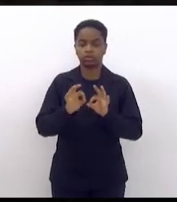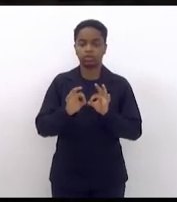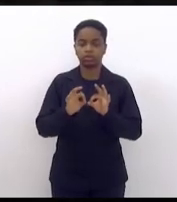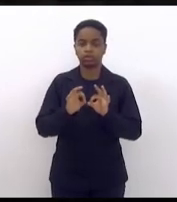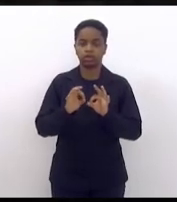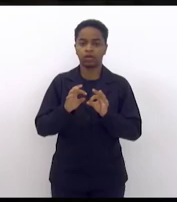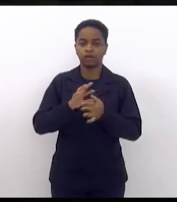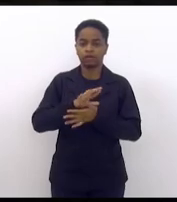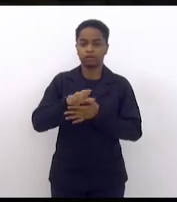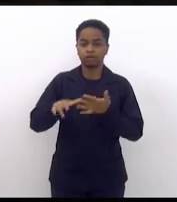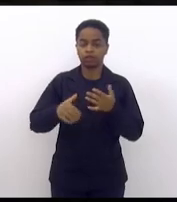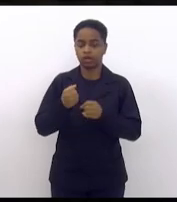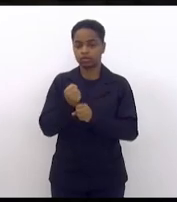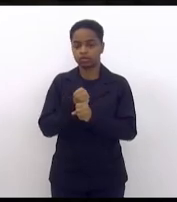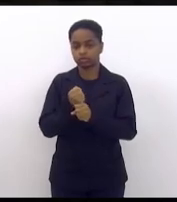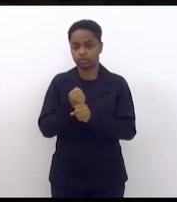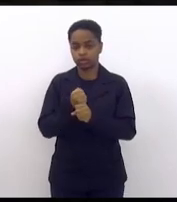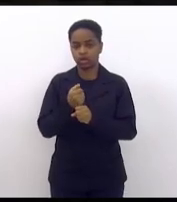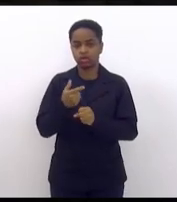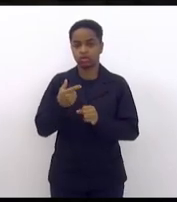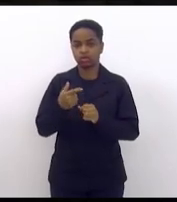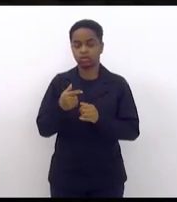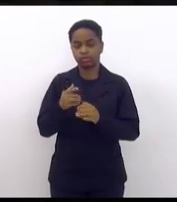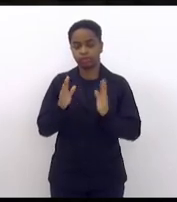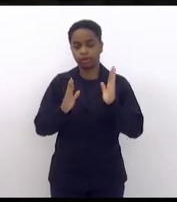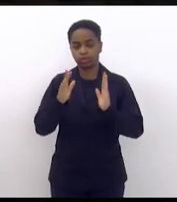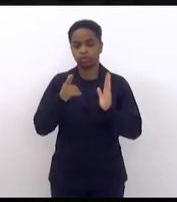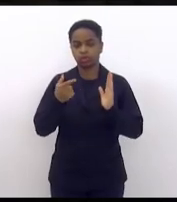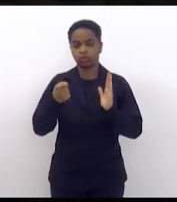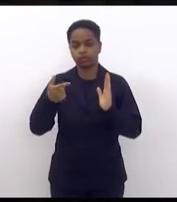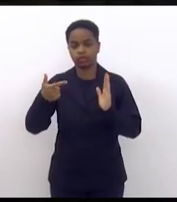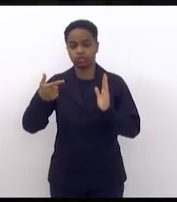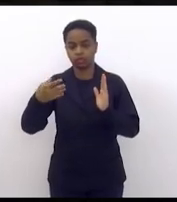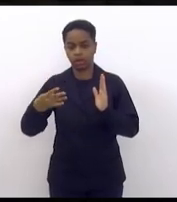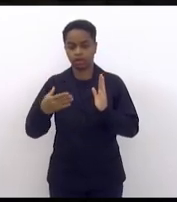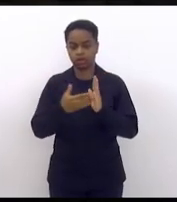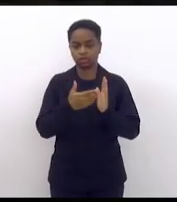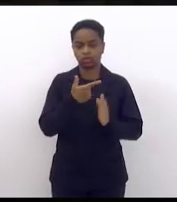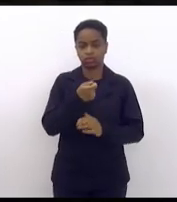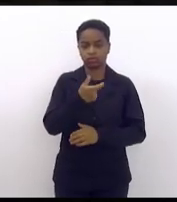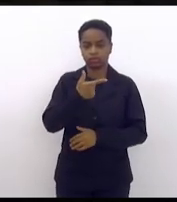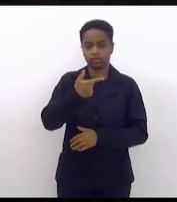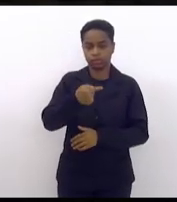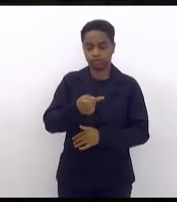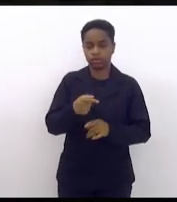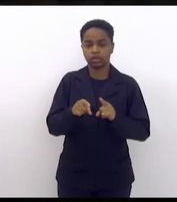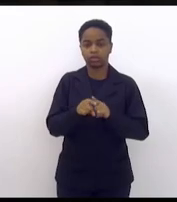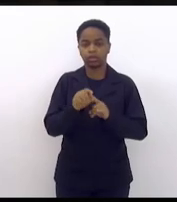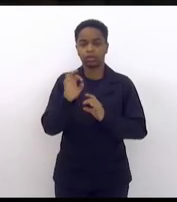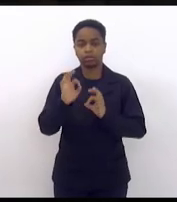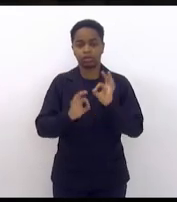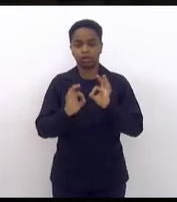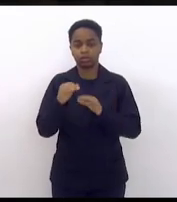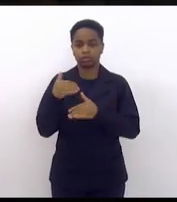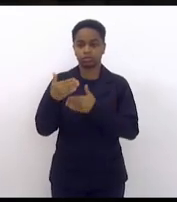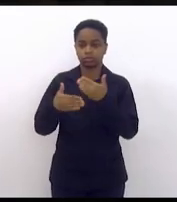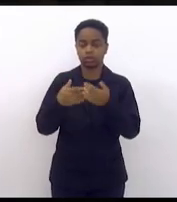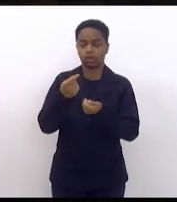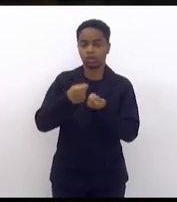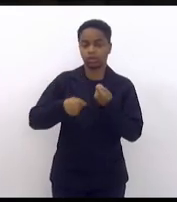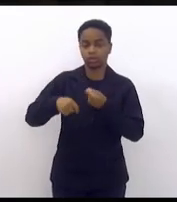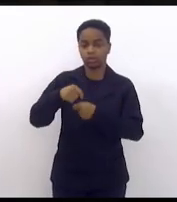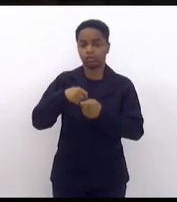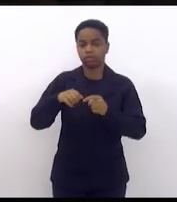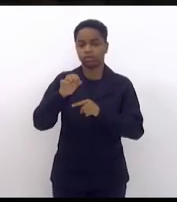24 a 27 e, de forma mais lata, o Plano de Desenvolvimento Econômico do Estado do Rio